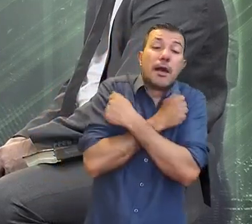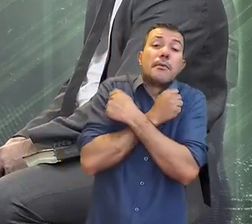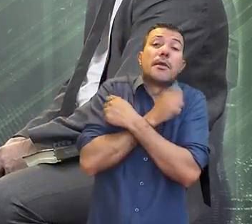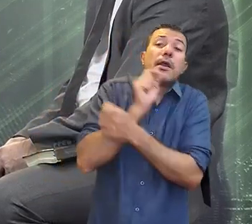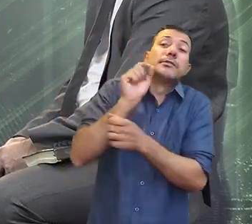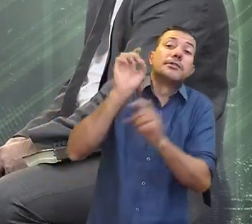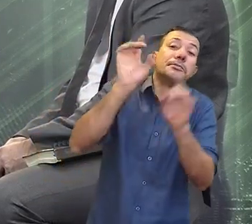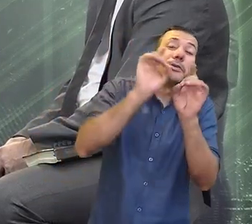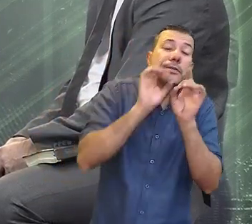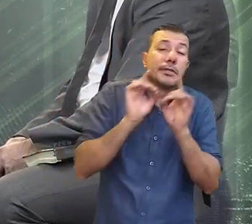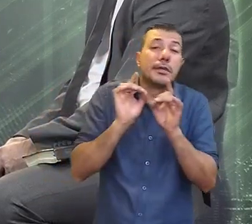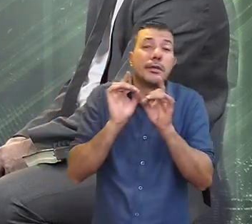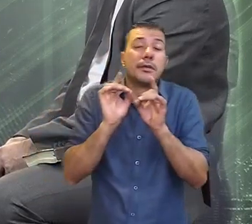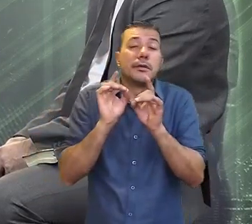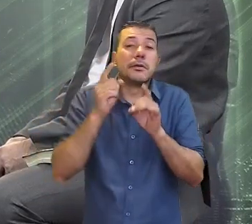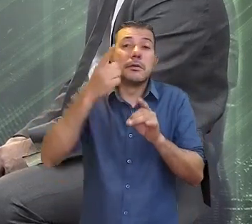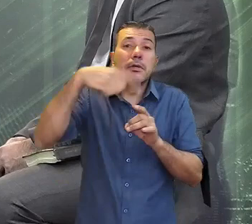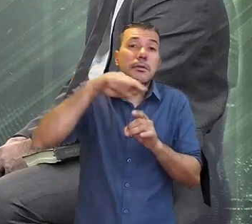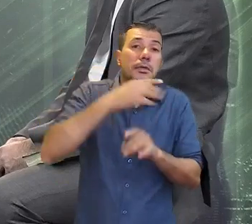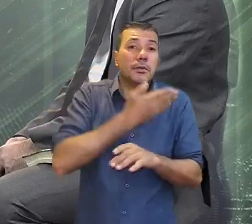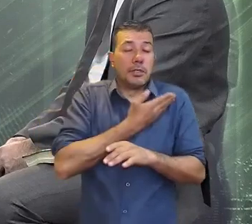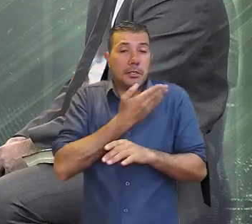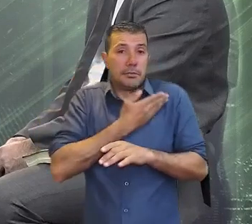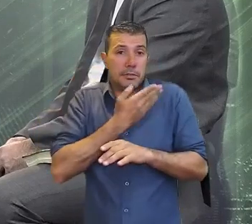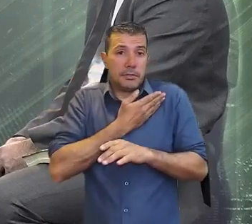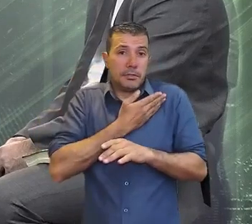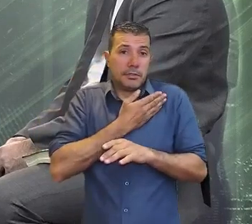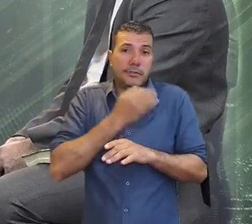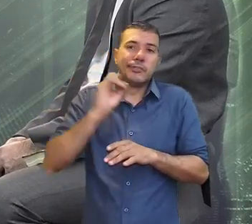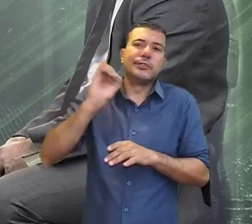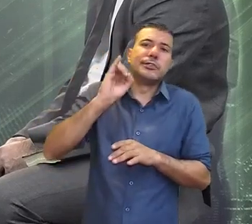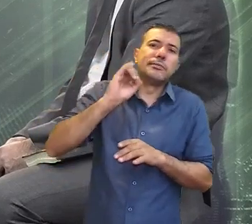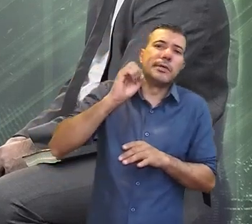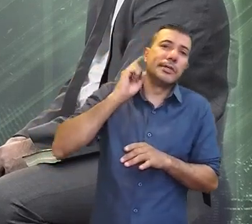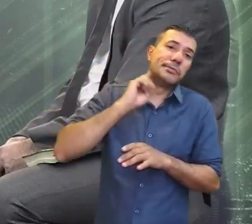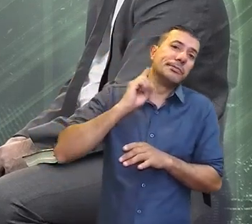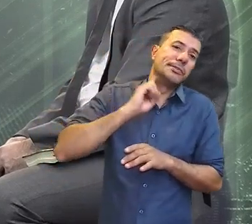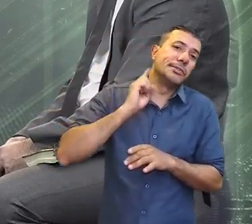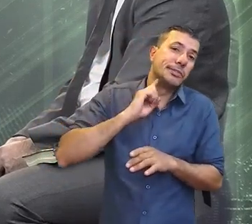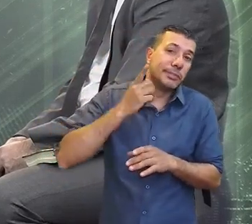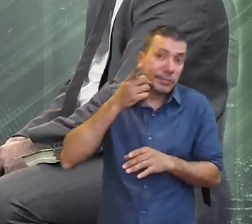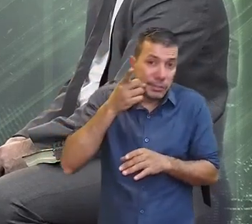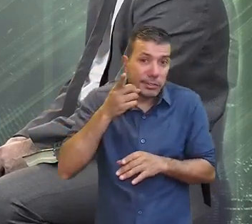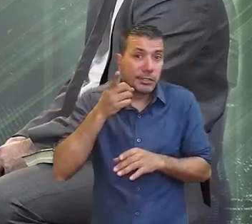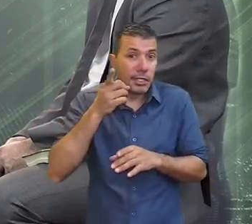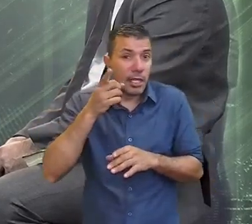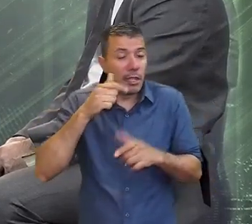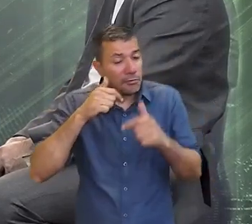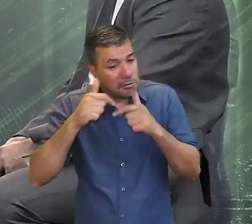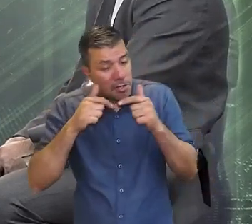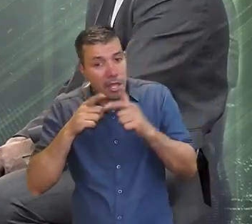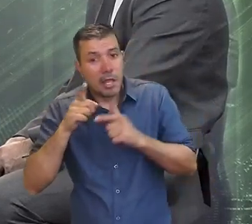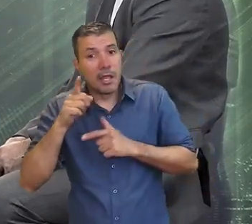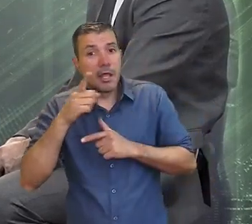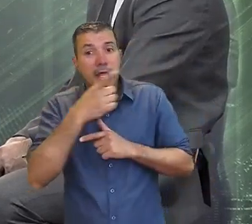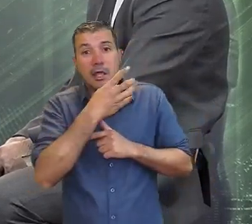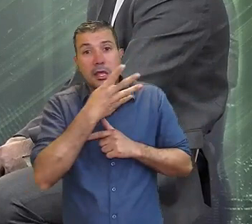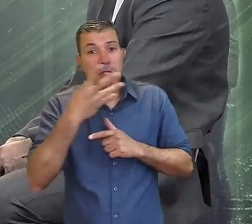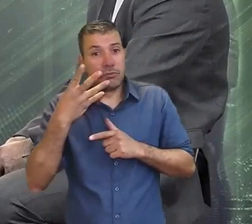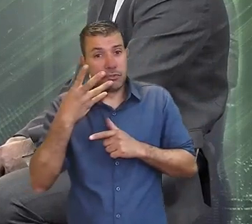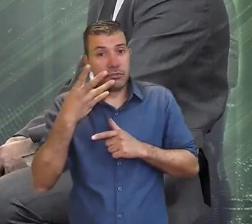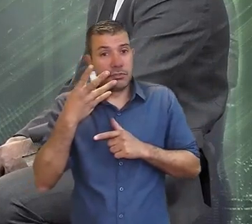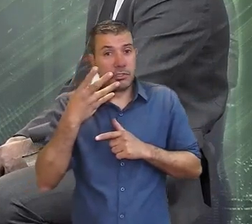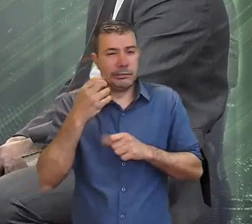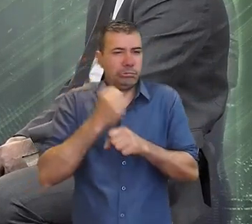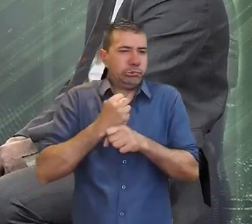abraço especial lá para os meus amigos lá, irmãos lá de Minas Gerais. Tive o privilégio de trabalhar 14 anos ali em